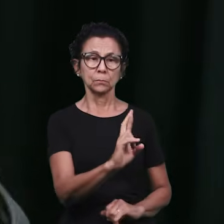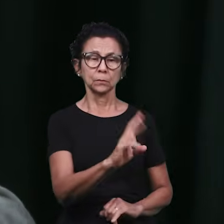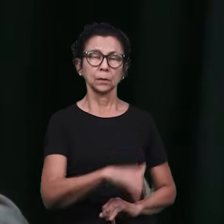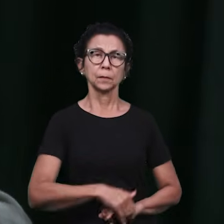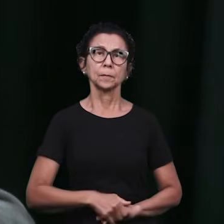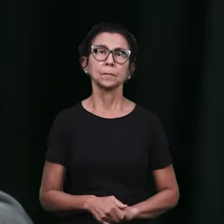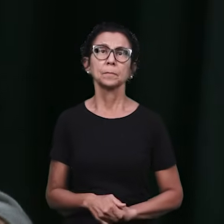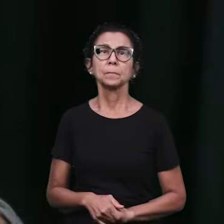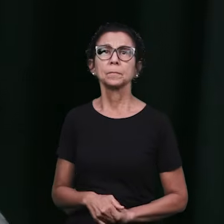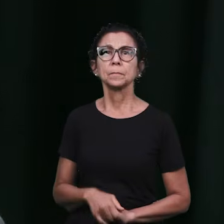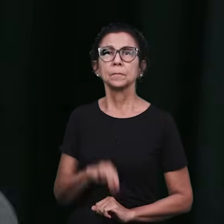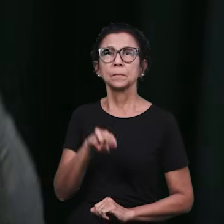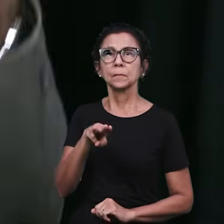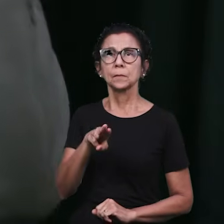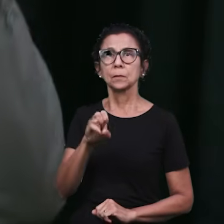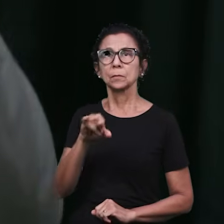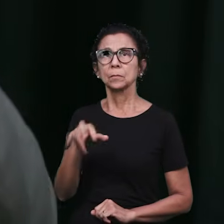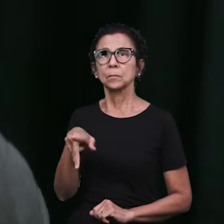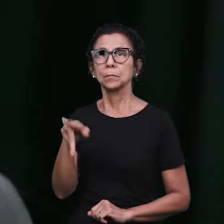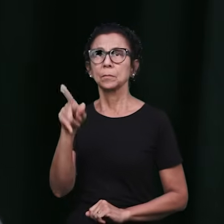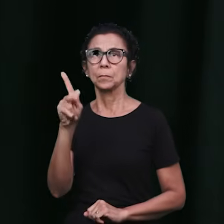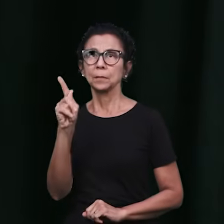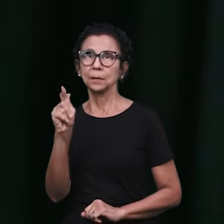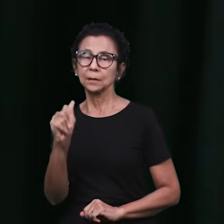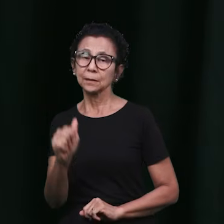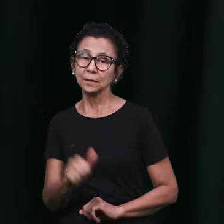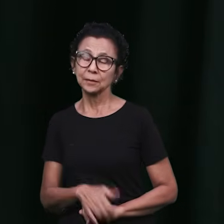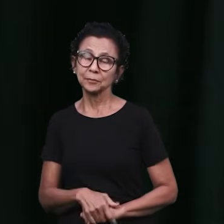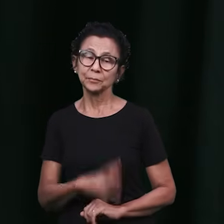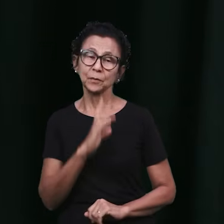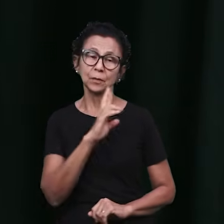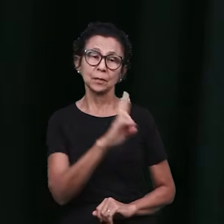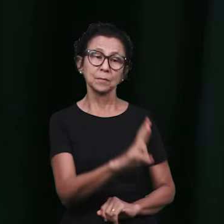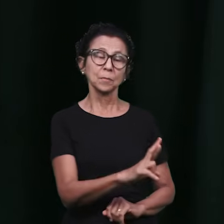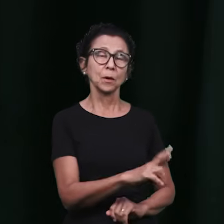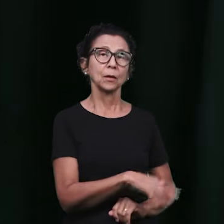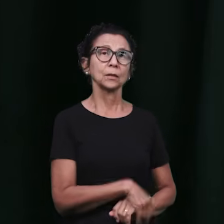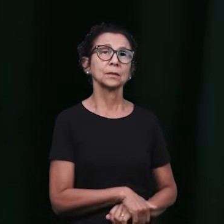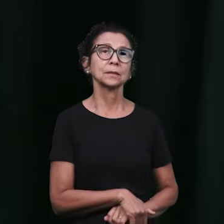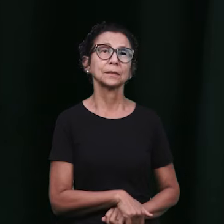Então, Mica respondeu de acordo com o ídolo que estava no coração lá